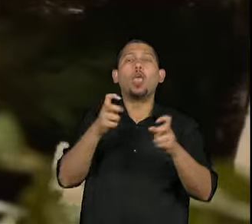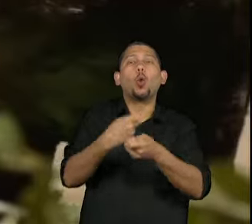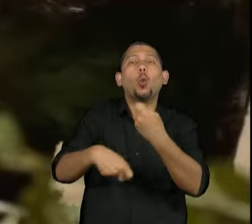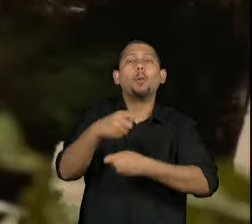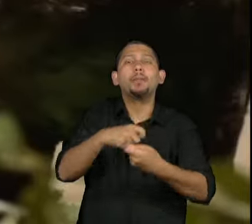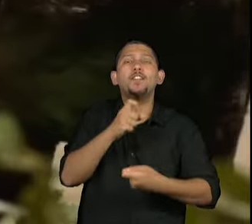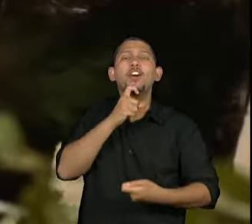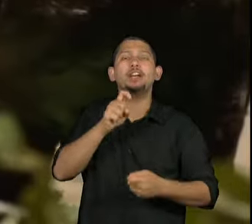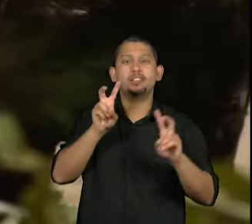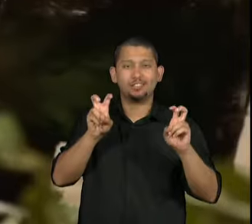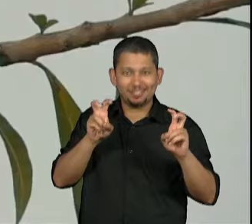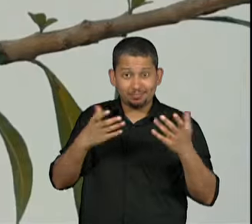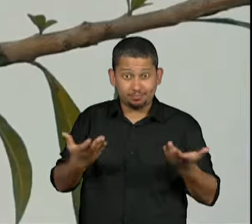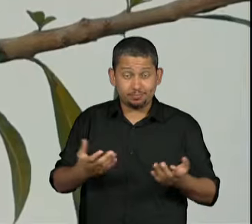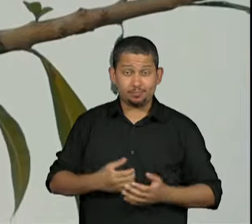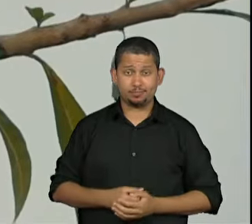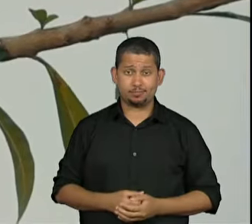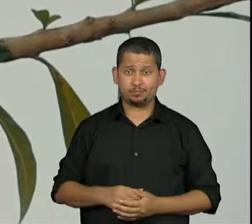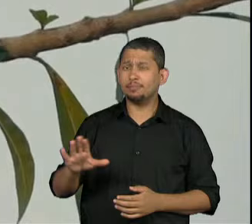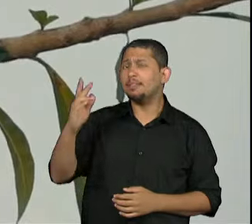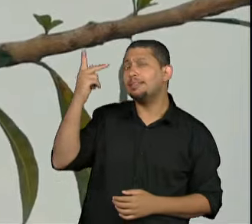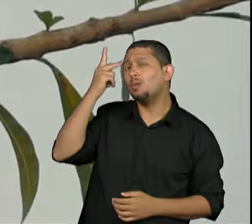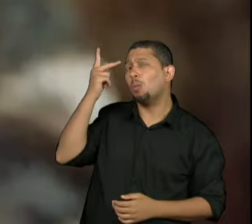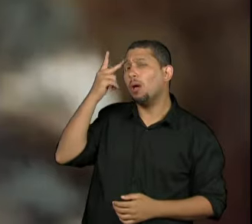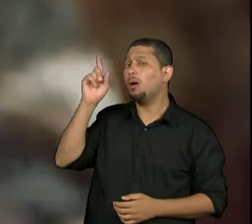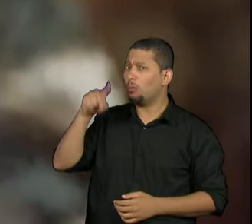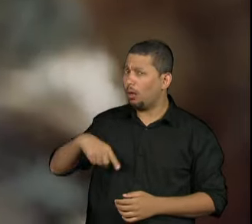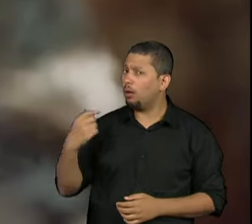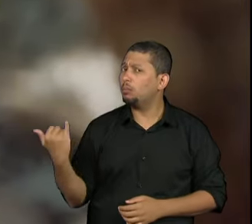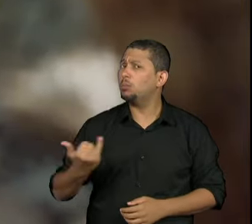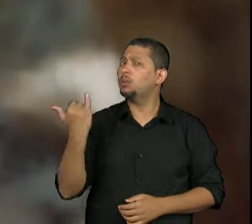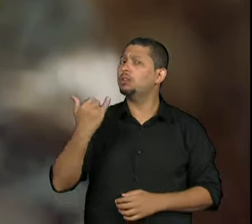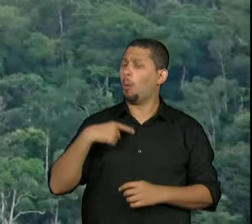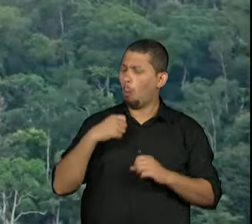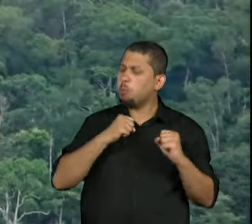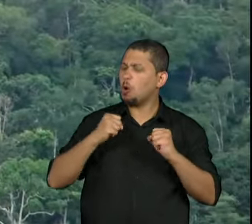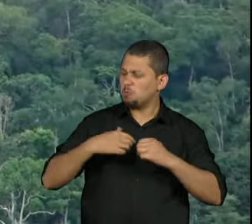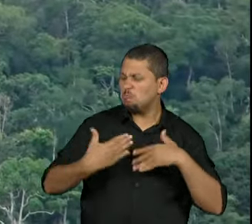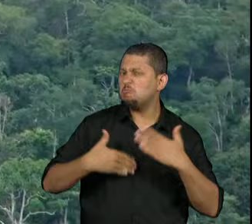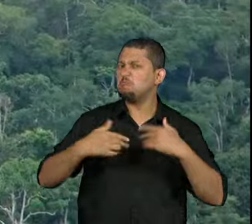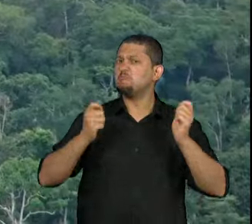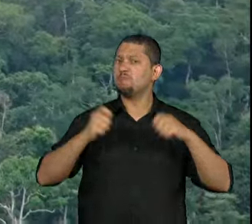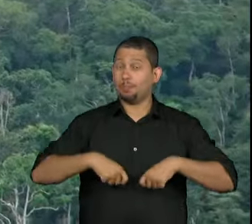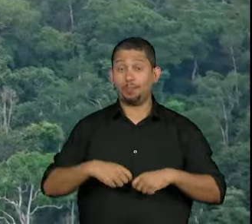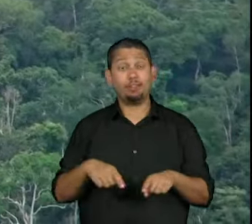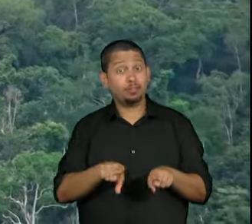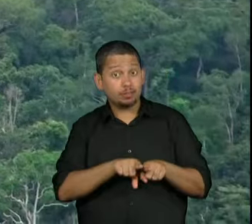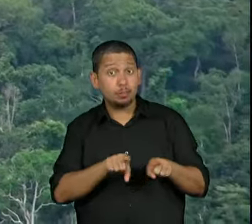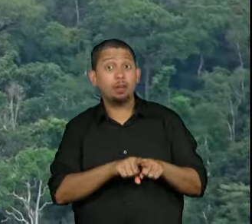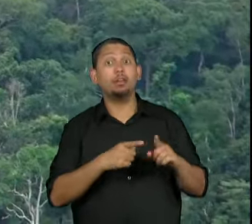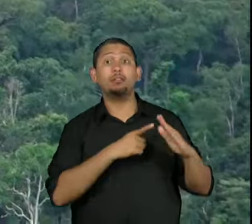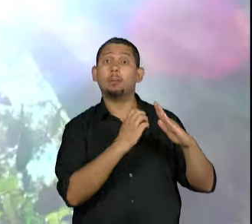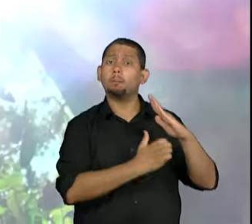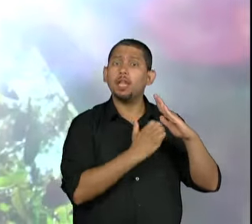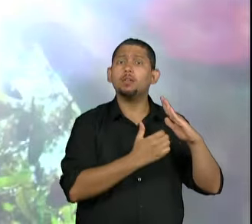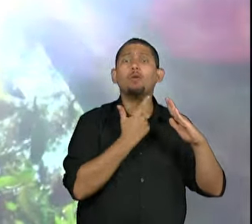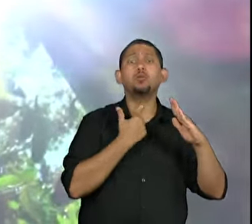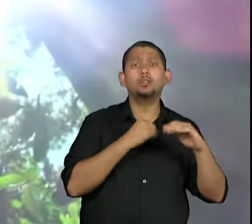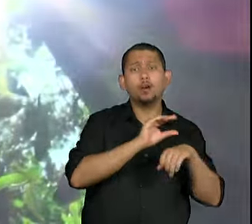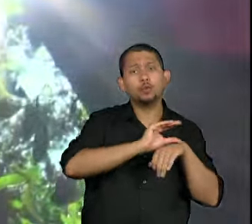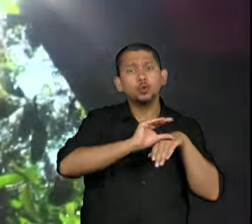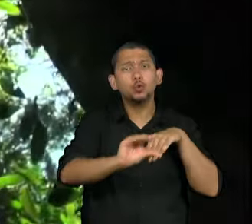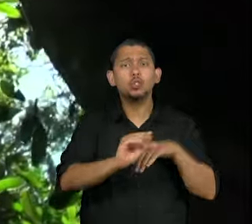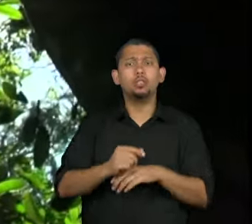tem grande potencialidade de desenvolver esse mercado e as empresas, tanto de restauradoras como empresas que querem investir